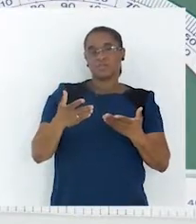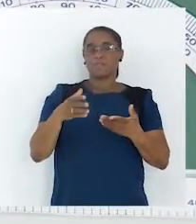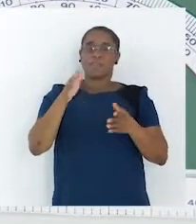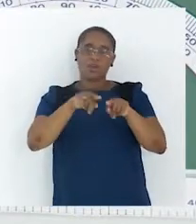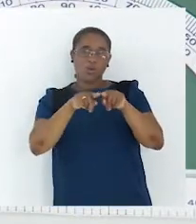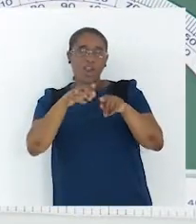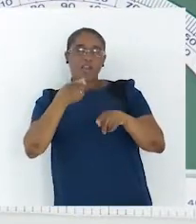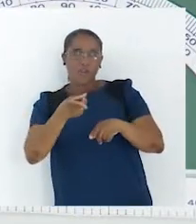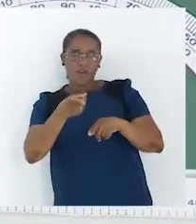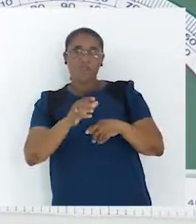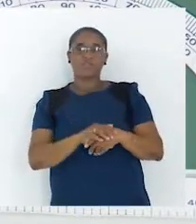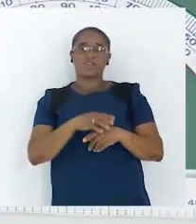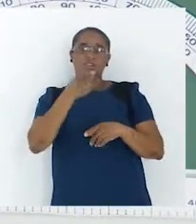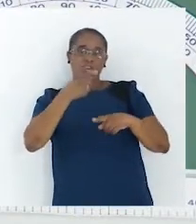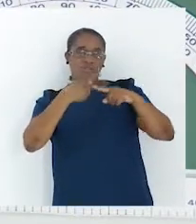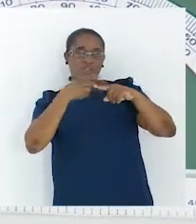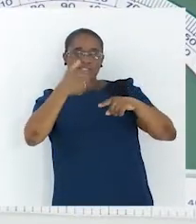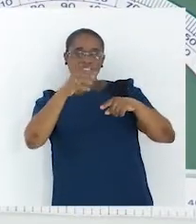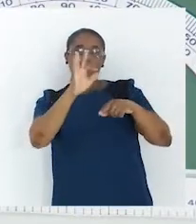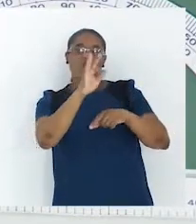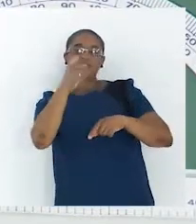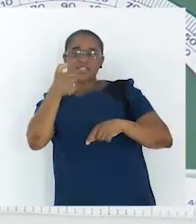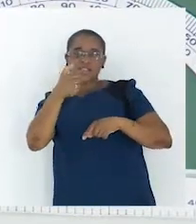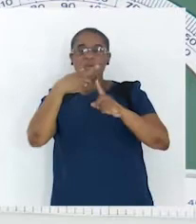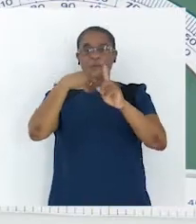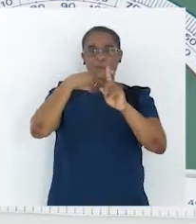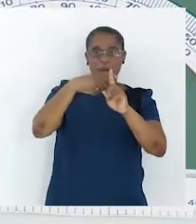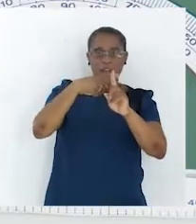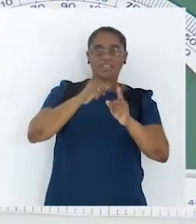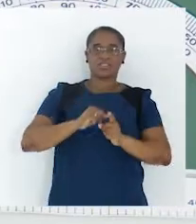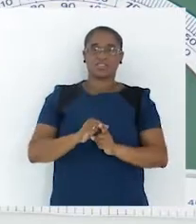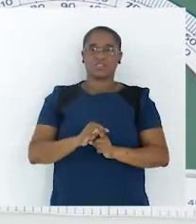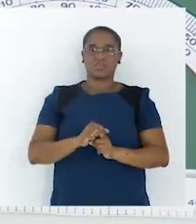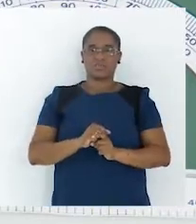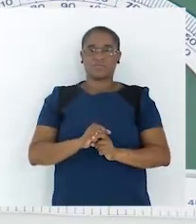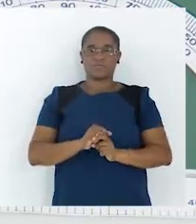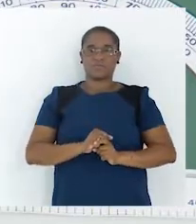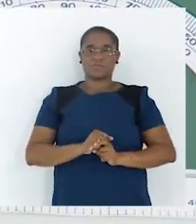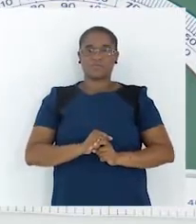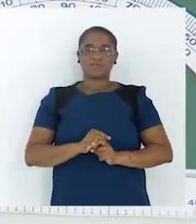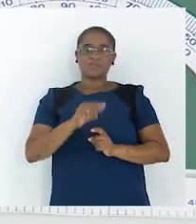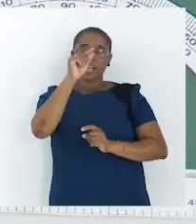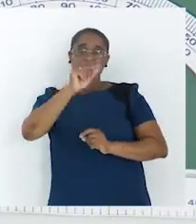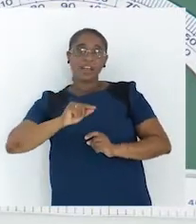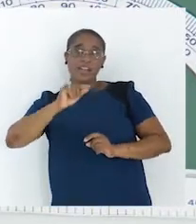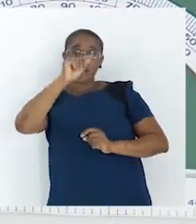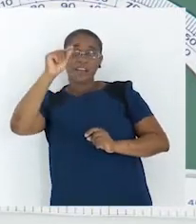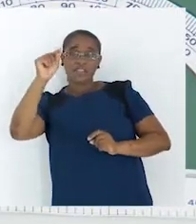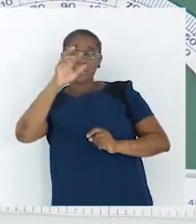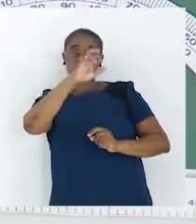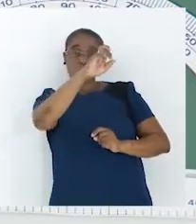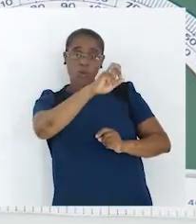na 995 da 45 mais é mas raízes